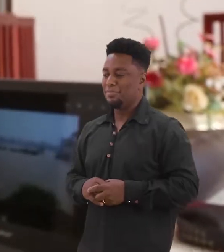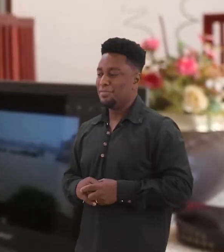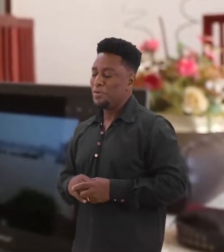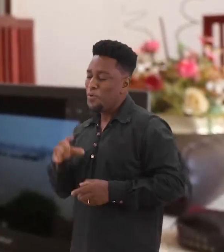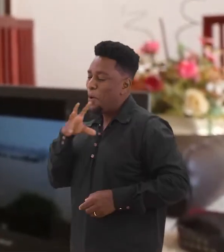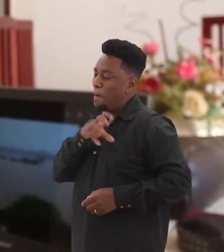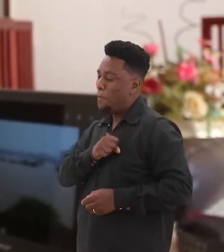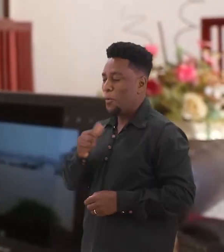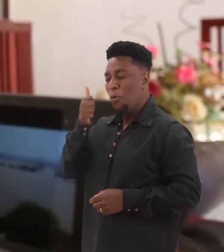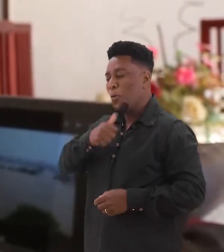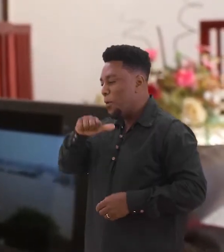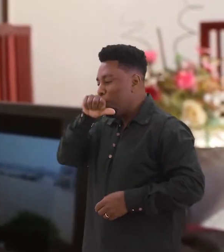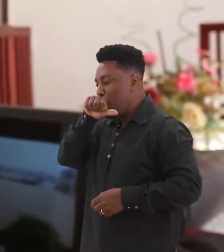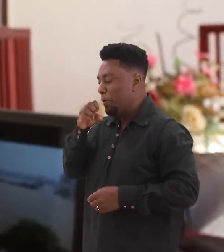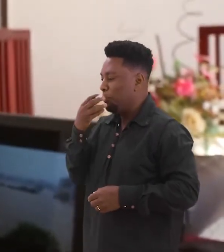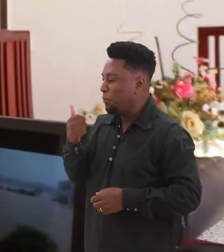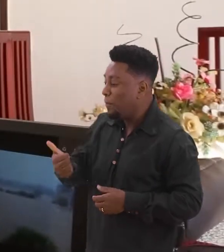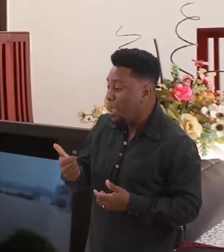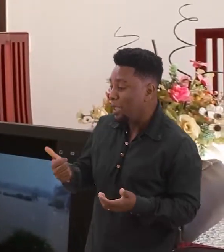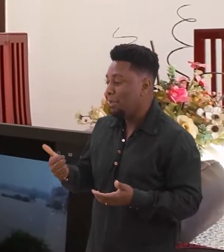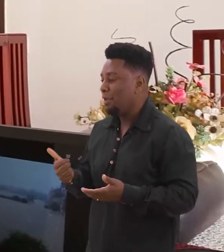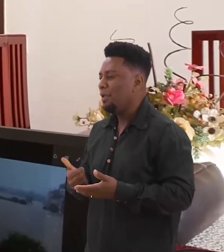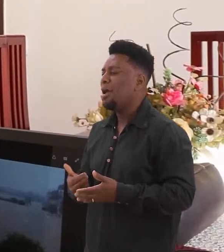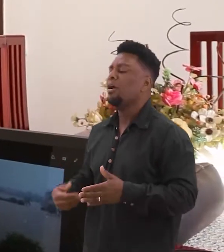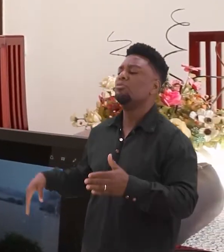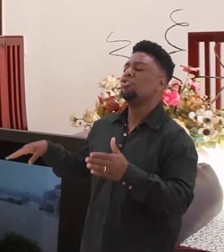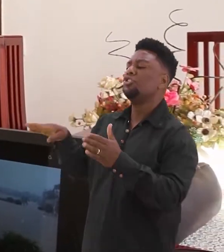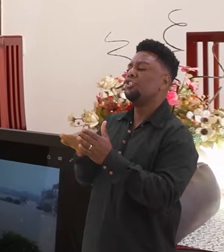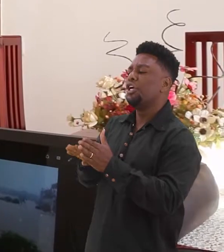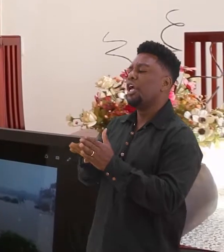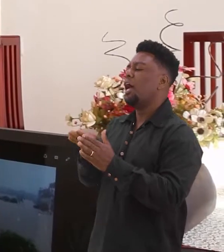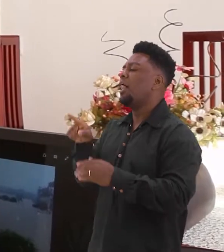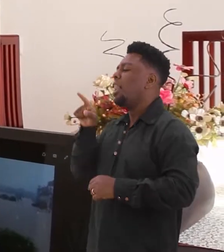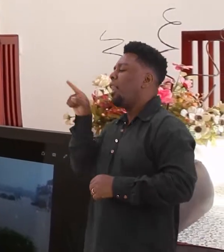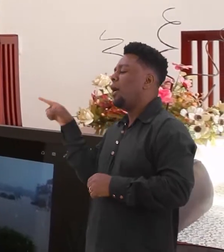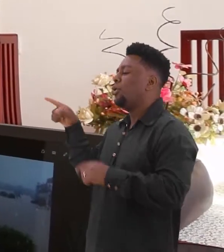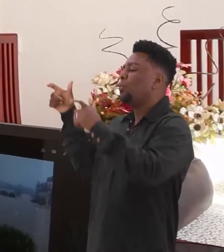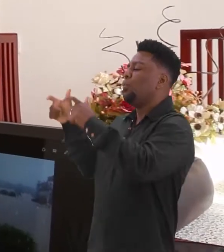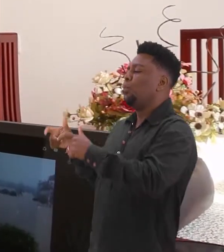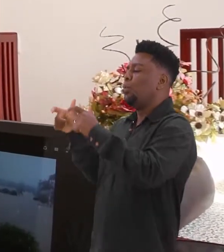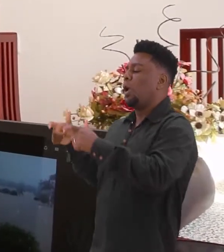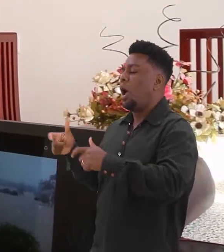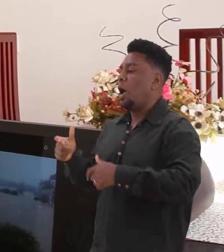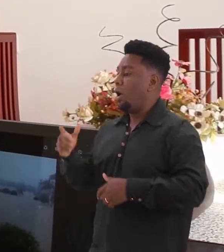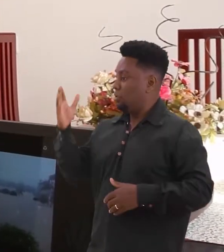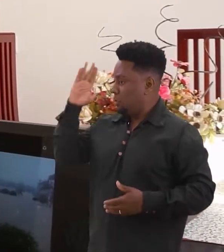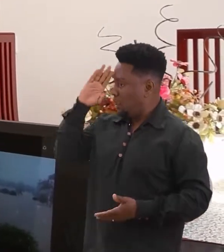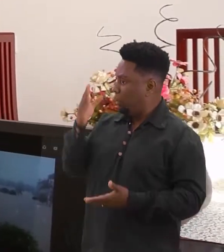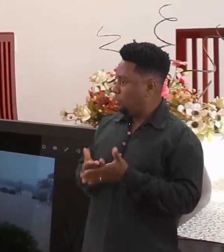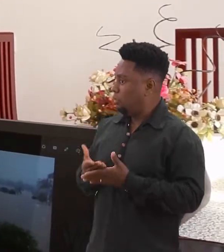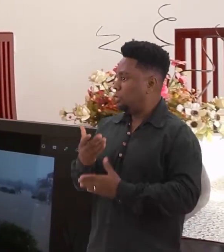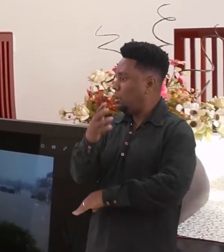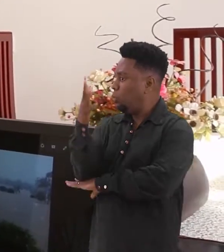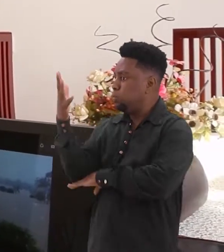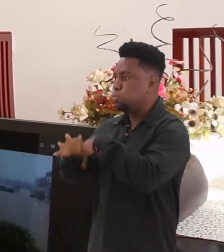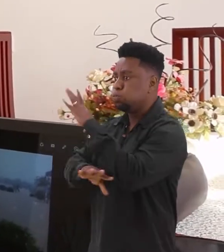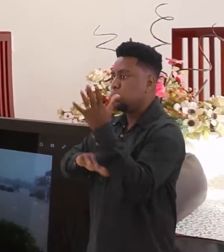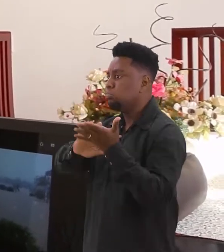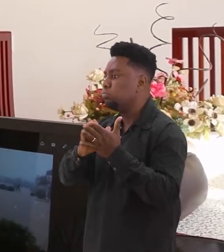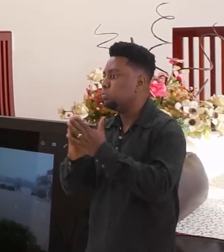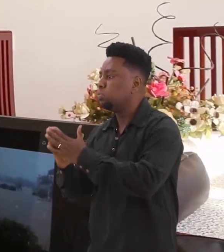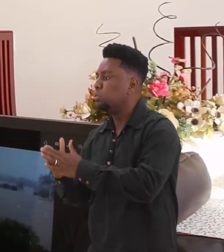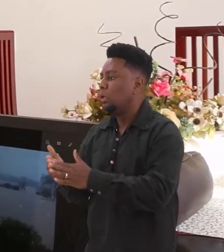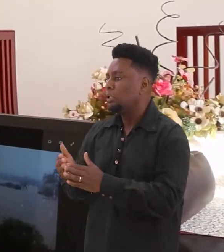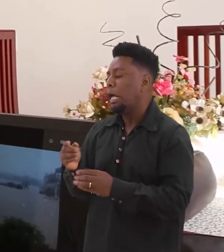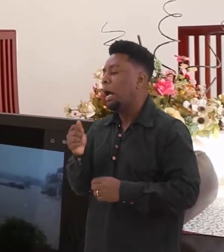Oi, Meire. Tudo bem? Acabamos de chegar de Morres. Você acredita que as marcas daquele dia ainda estão